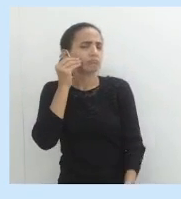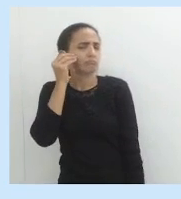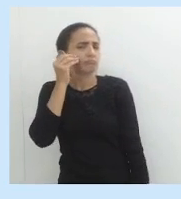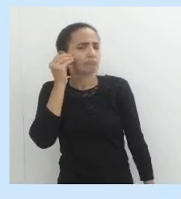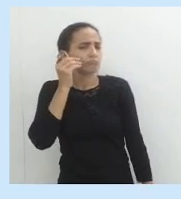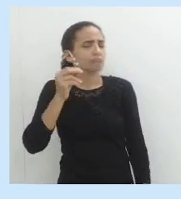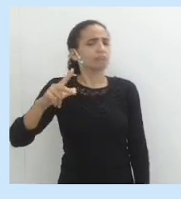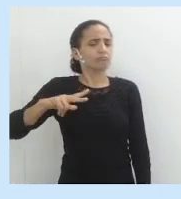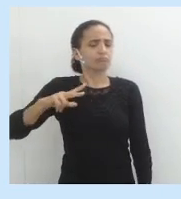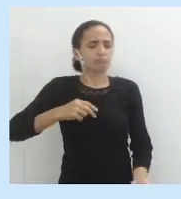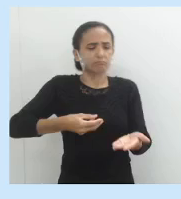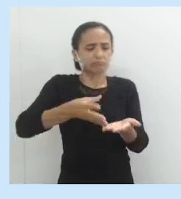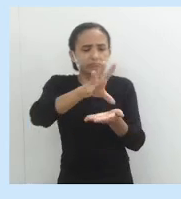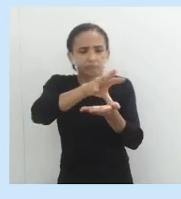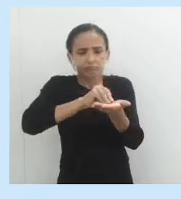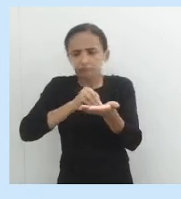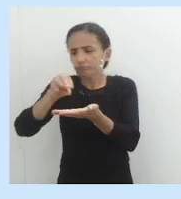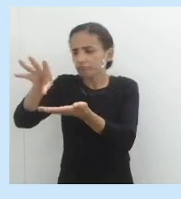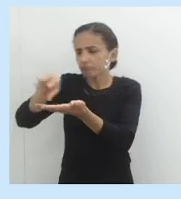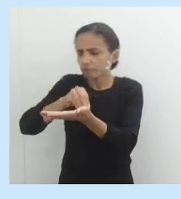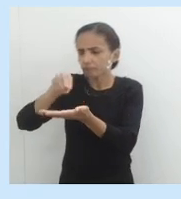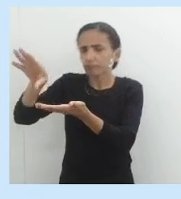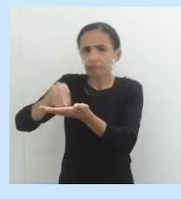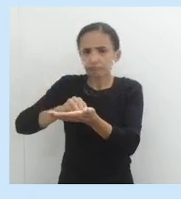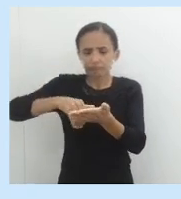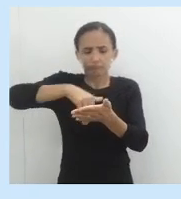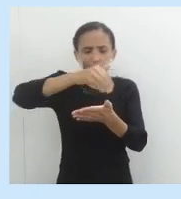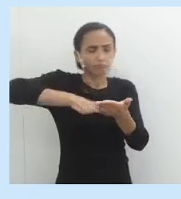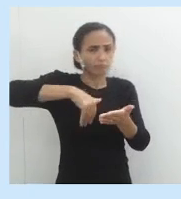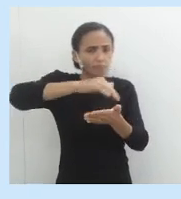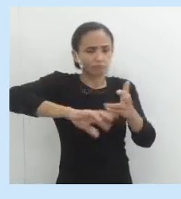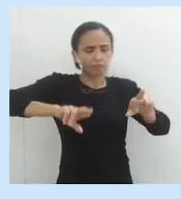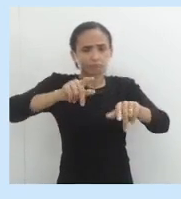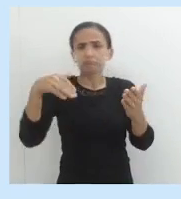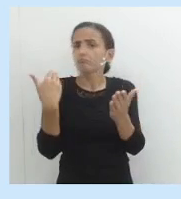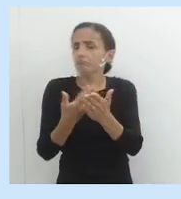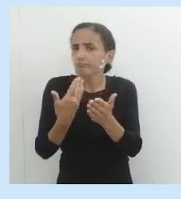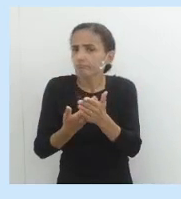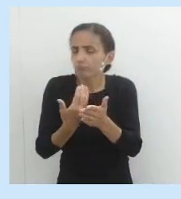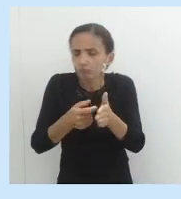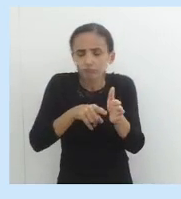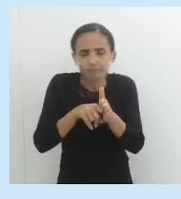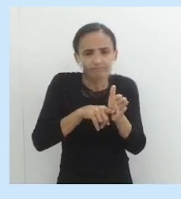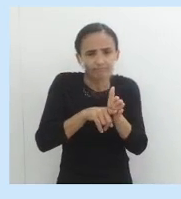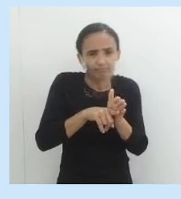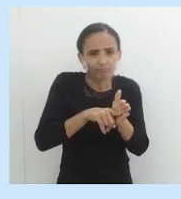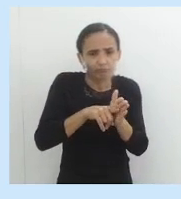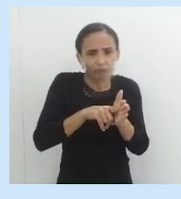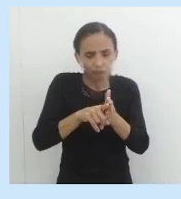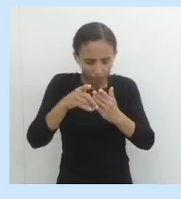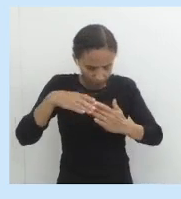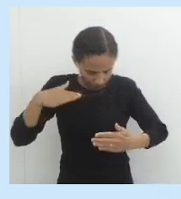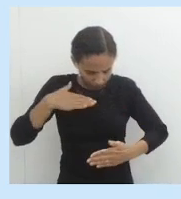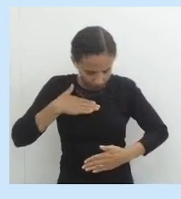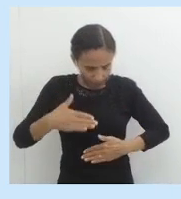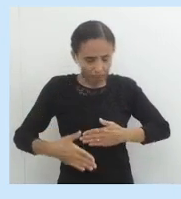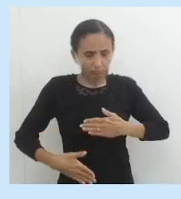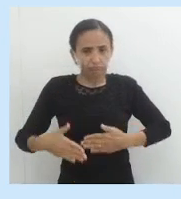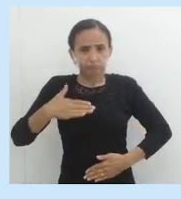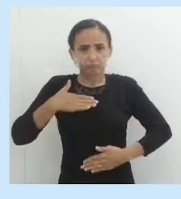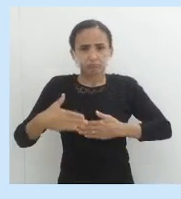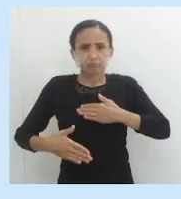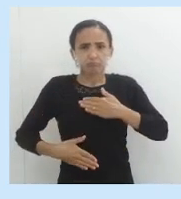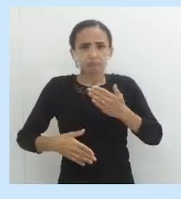Então, eles faziam vários esboços, vários estudos, né? Por exemplo, até de anatomia mesmo, por exemplo,